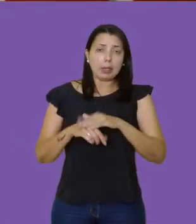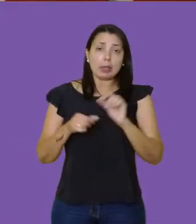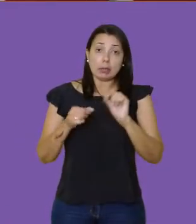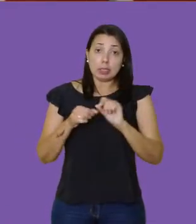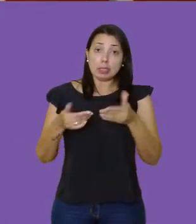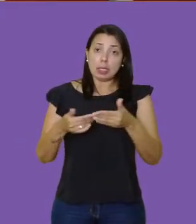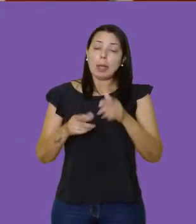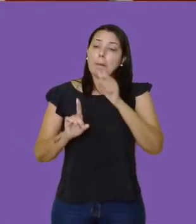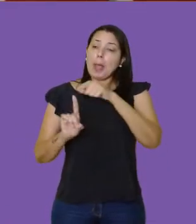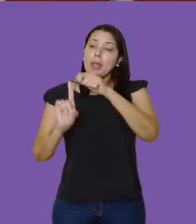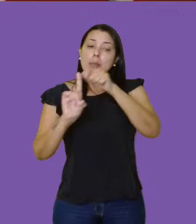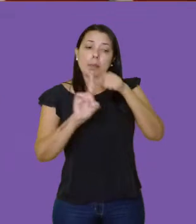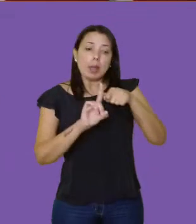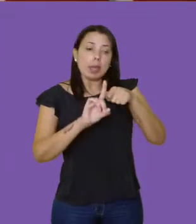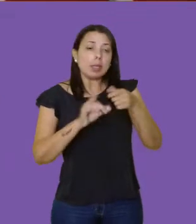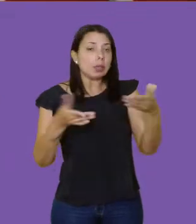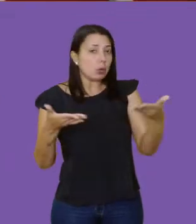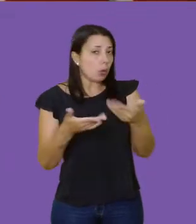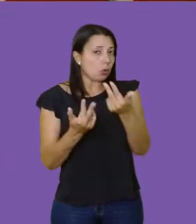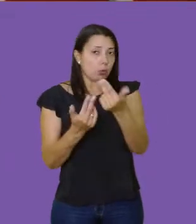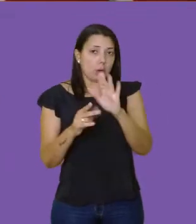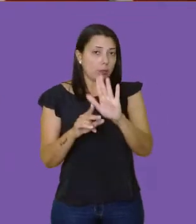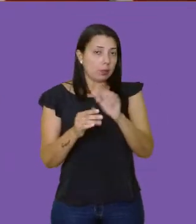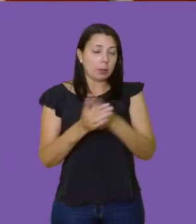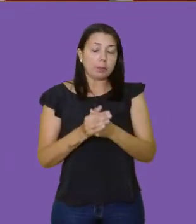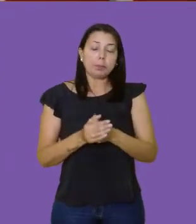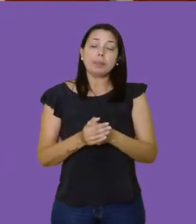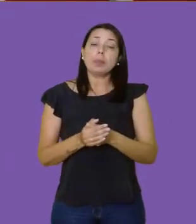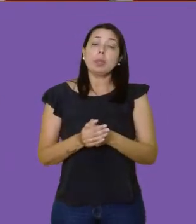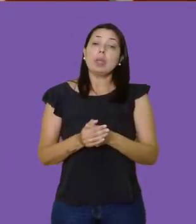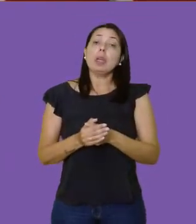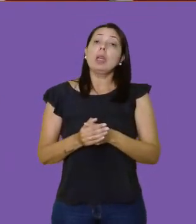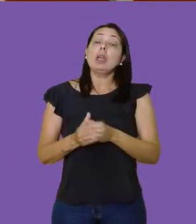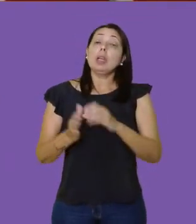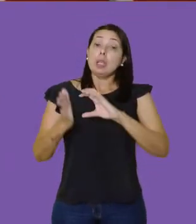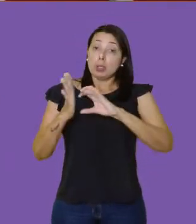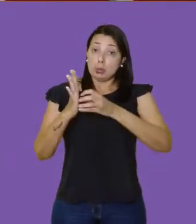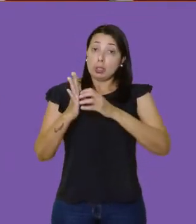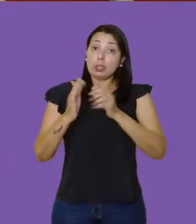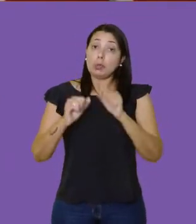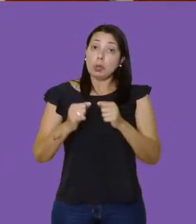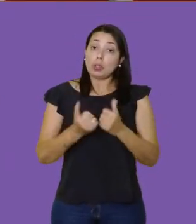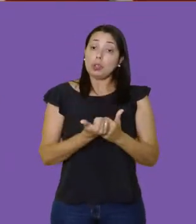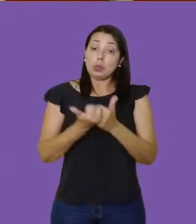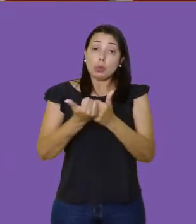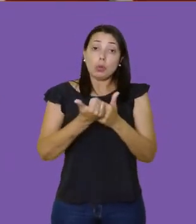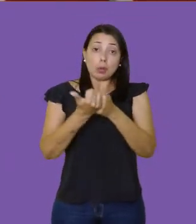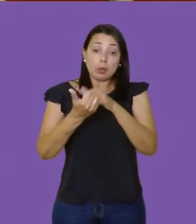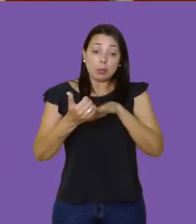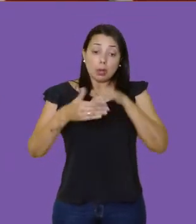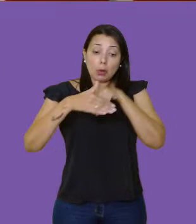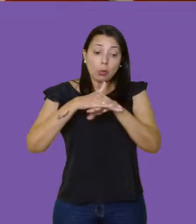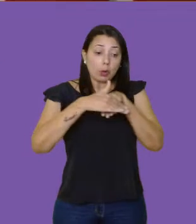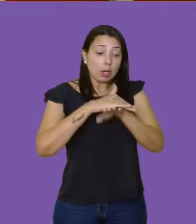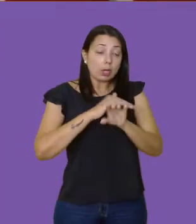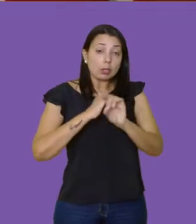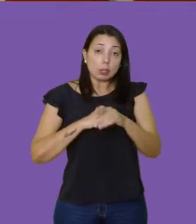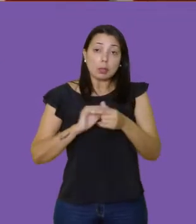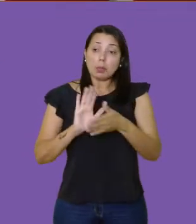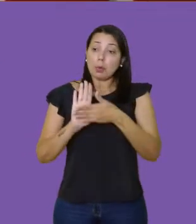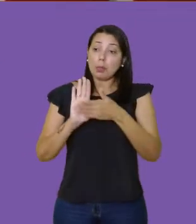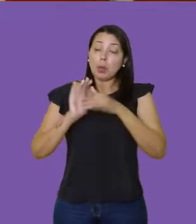aplicados todo mês, como é hoje, no fundo partidário, que os partidos podem acumular esses recursos para usarem somente nas